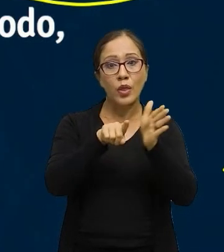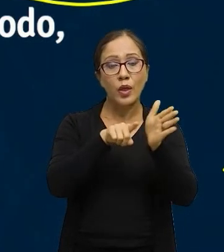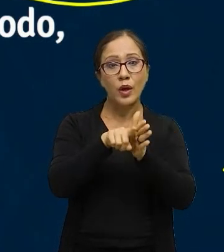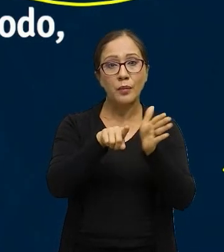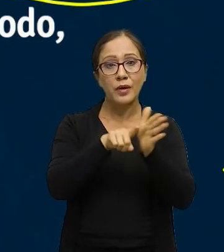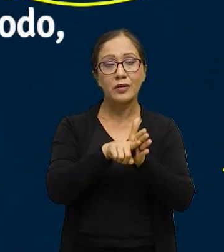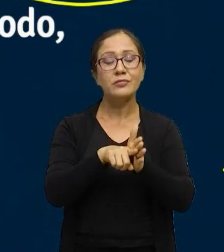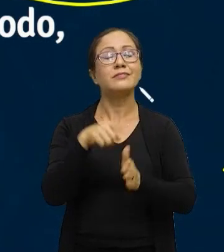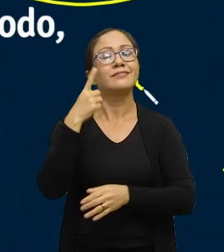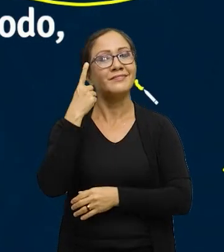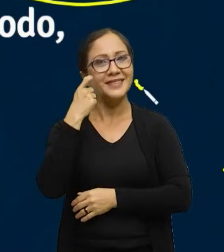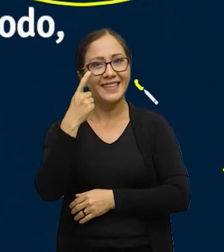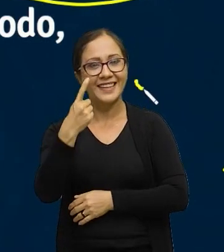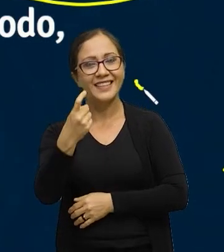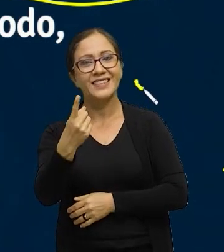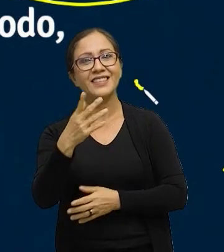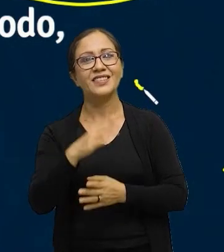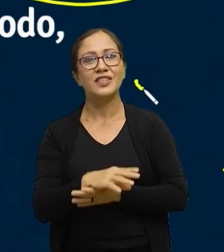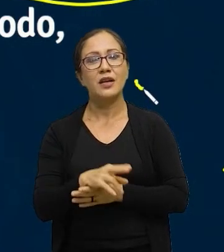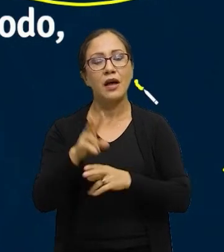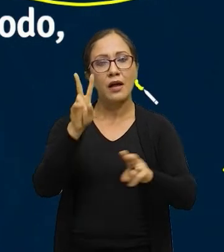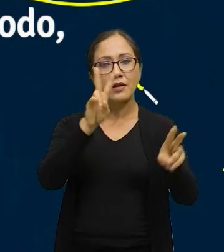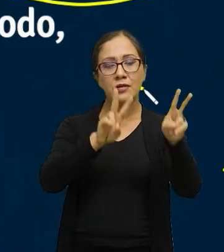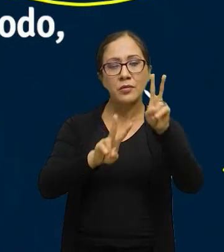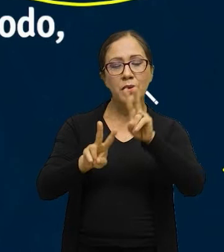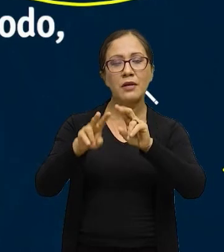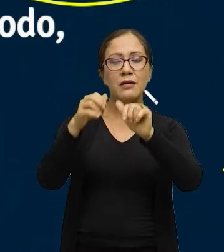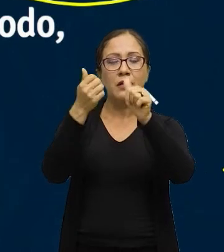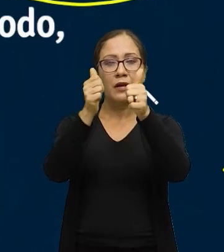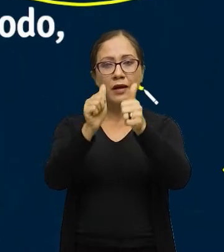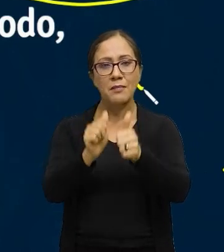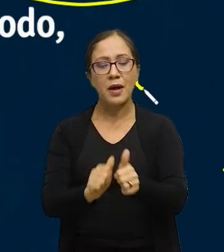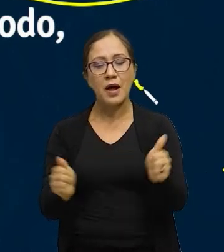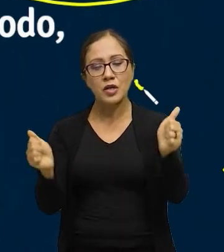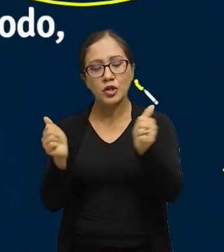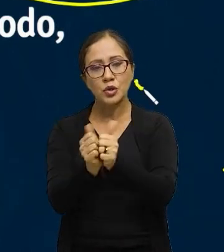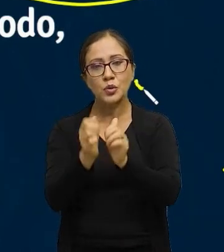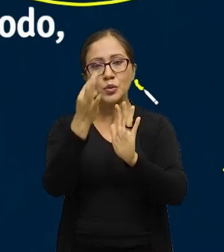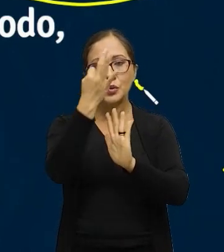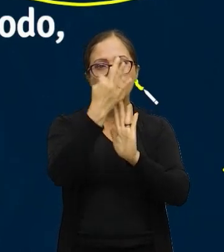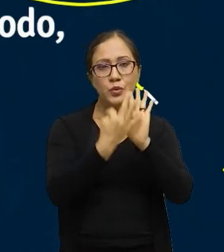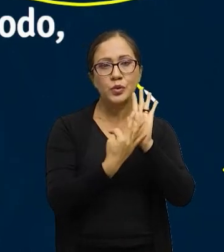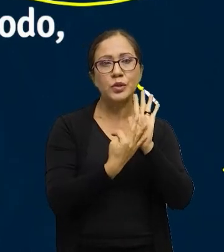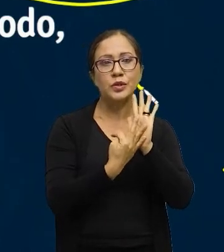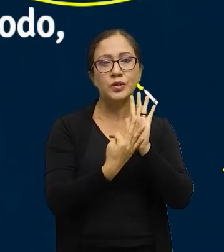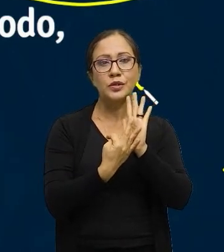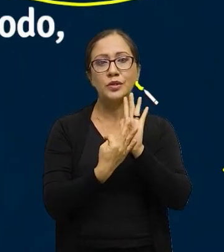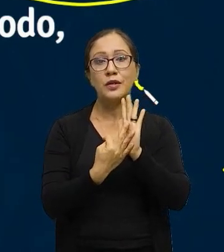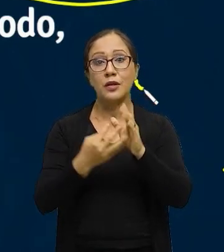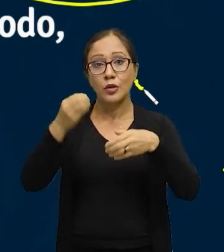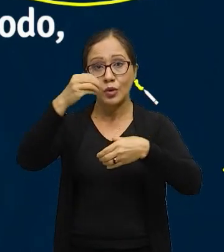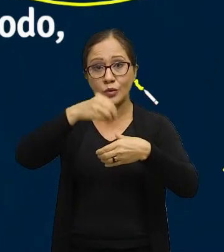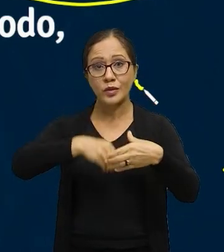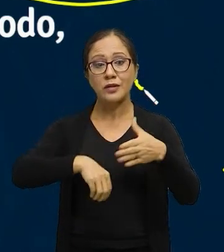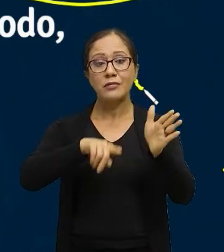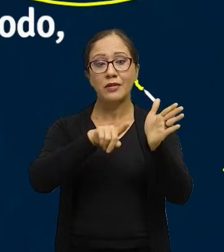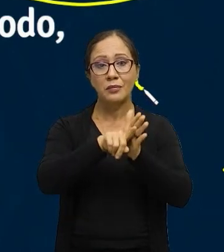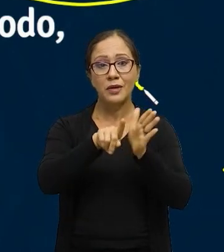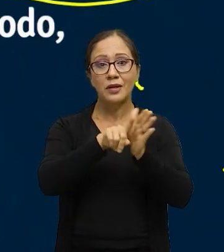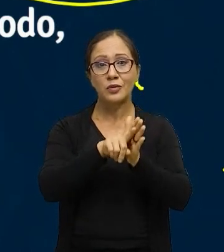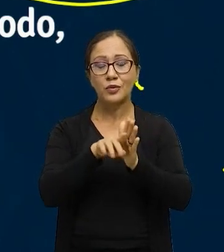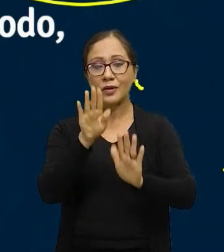que é interessante, a gente verifica a imagem e texto. Na questão, elas têm umas pegadinhas bem interessantes, veja